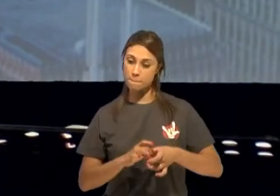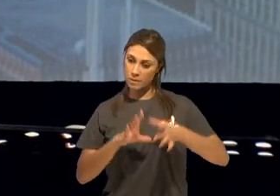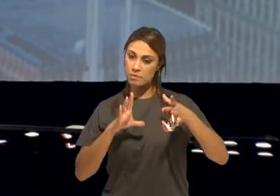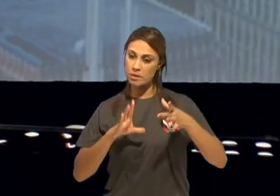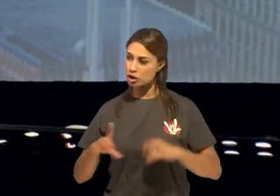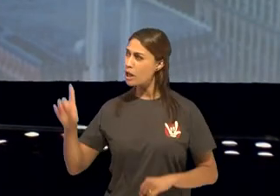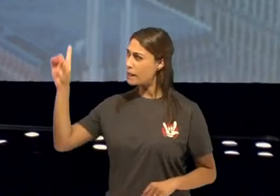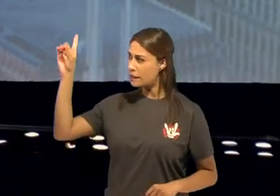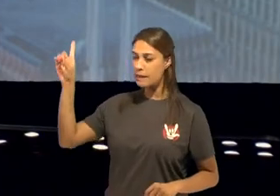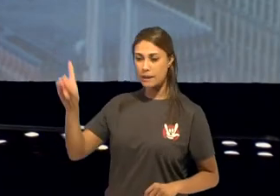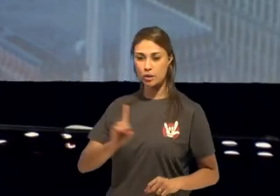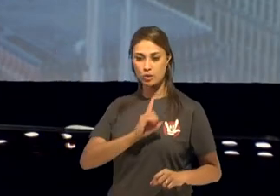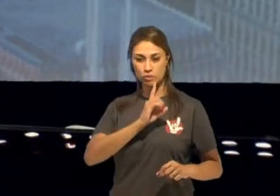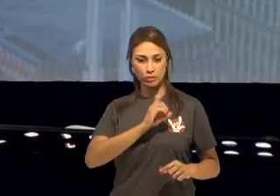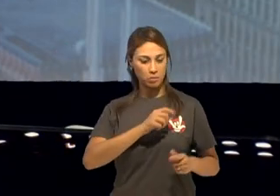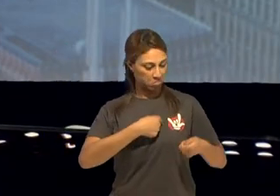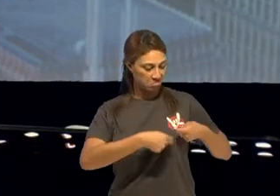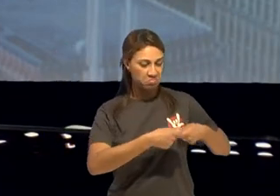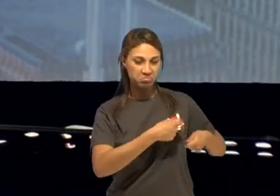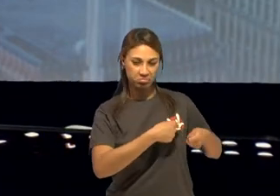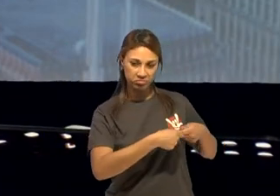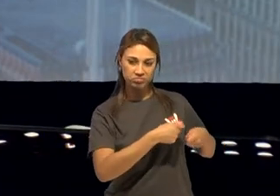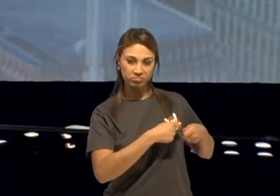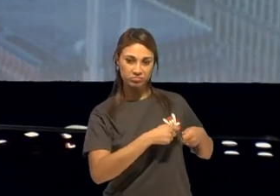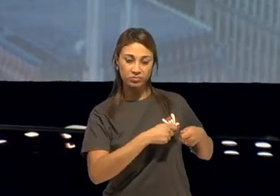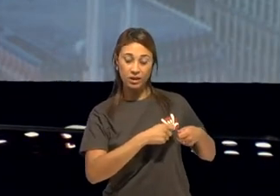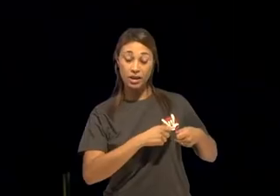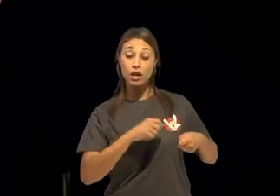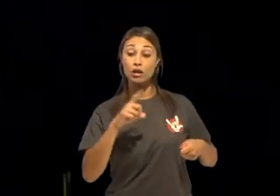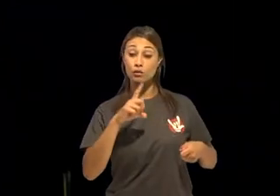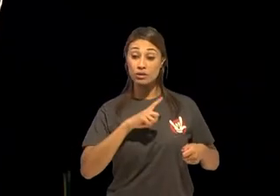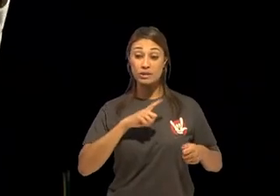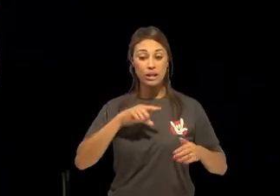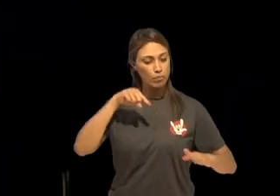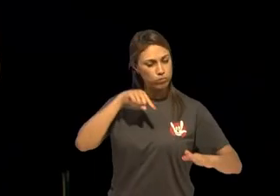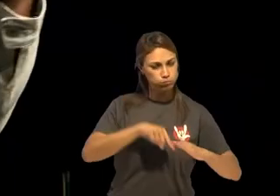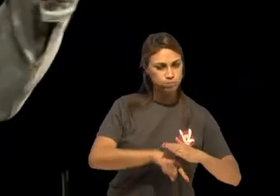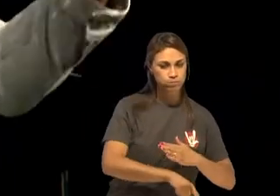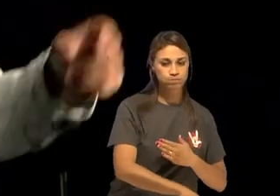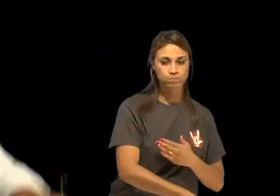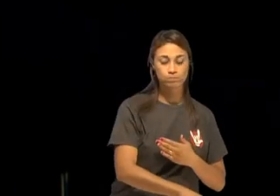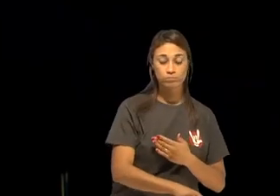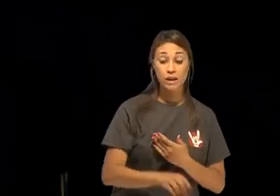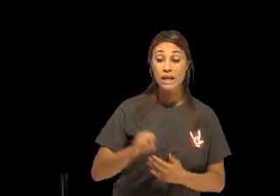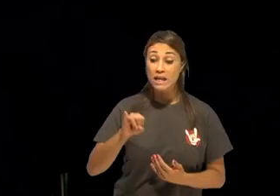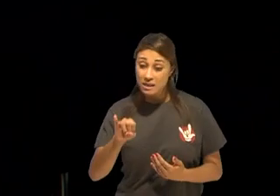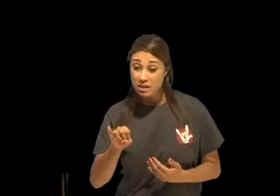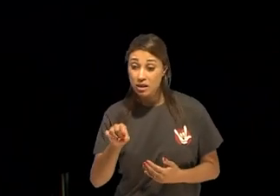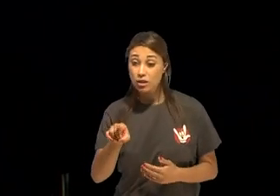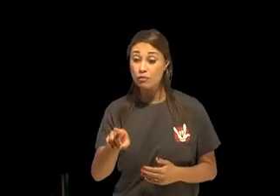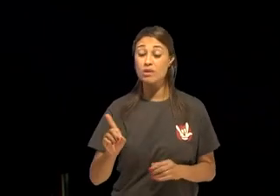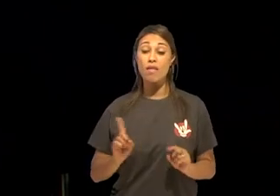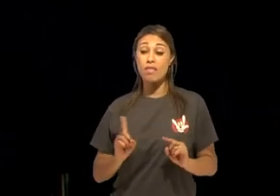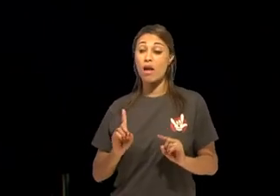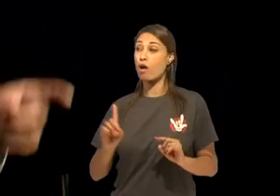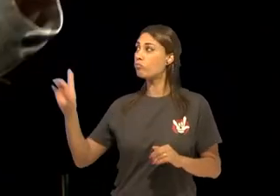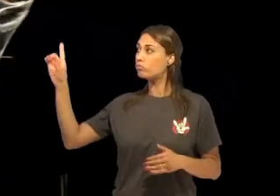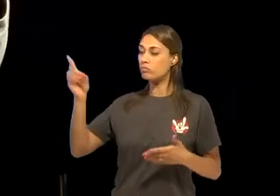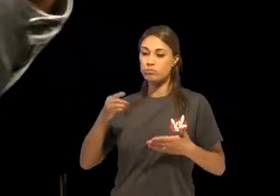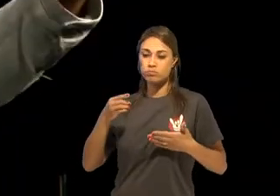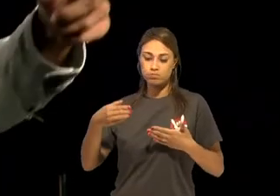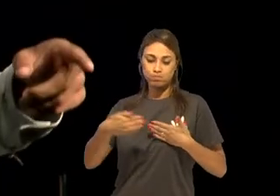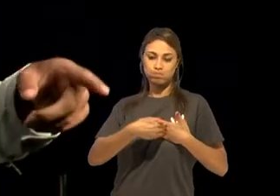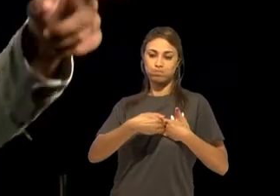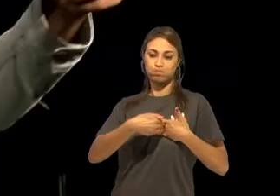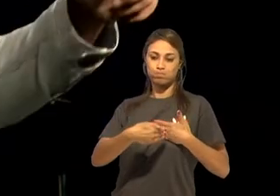por último fato, que as pedras te parem. Muitas vezes elogios são mais perigosos que críticas. Josué